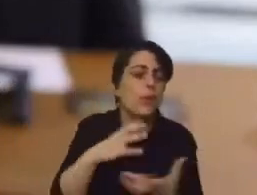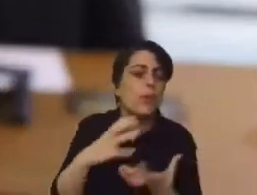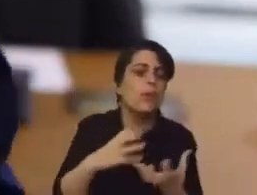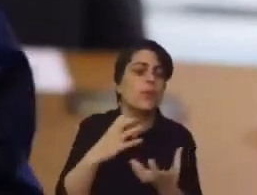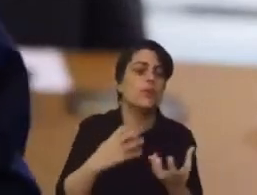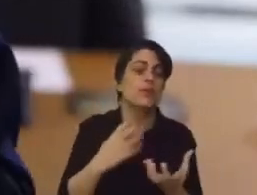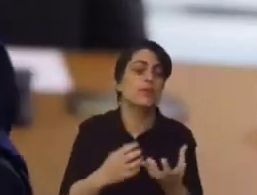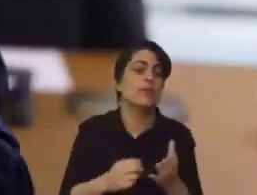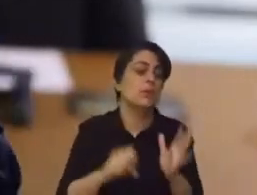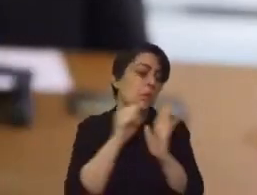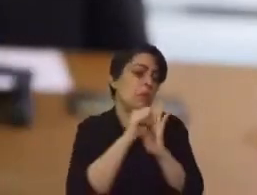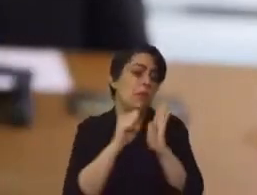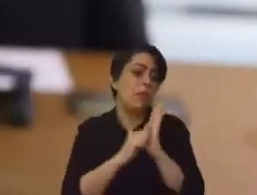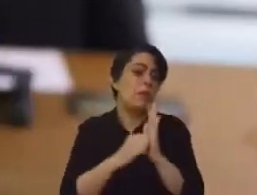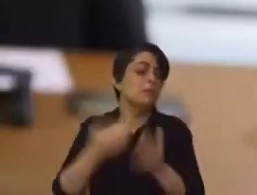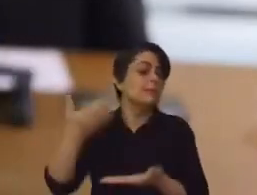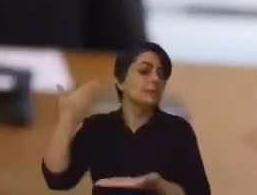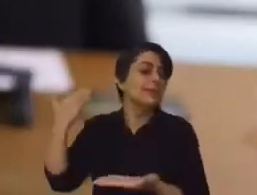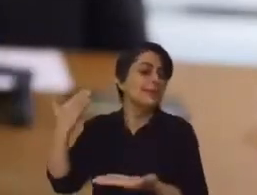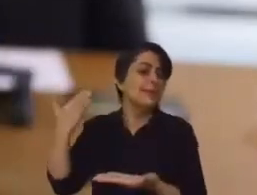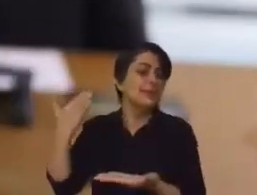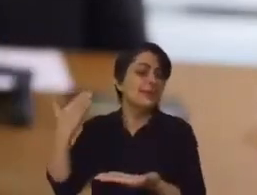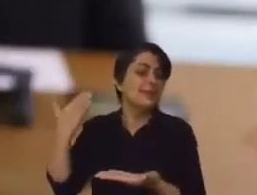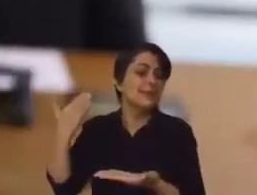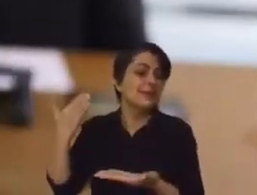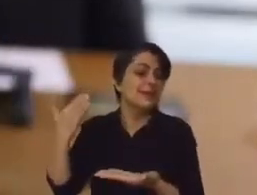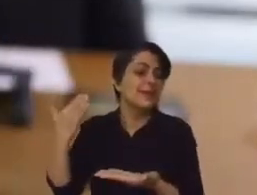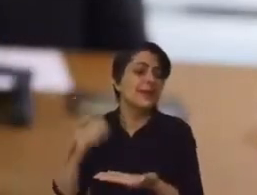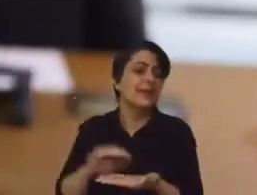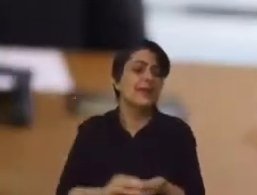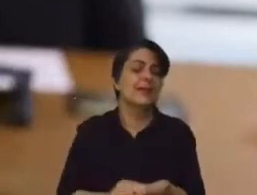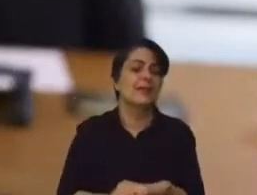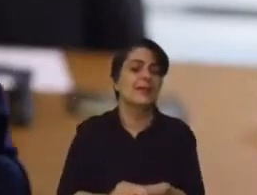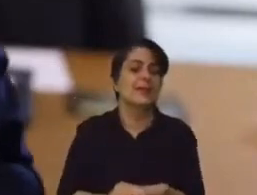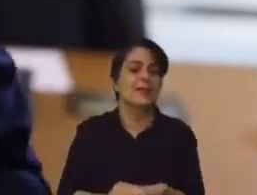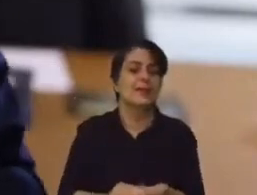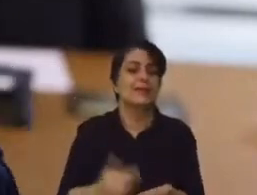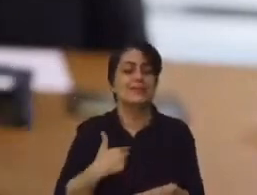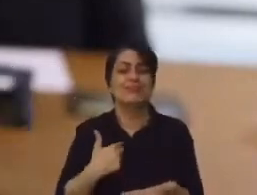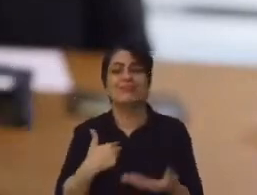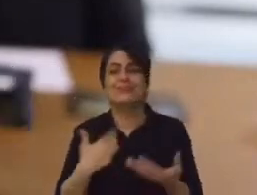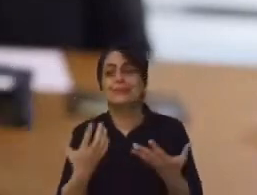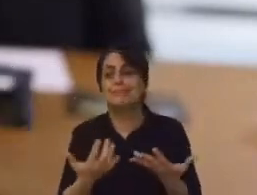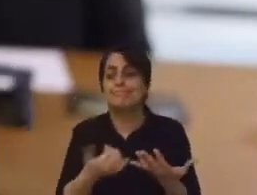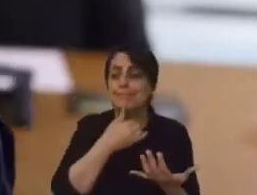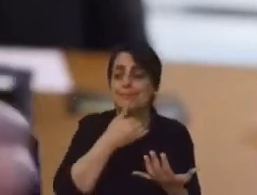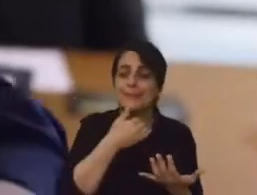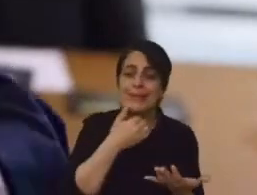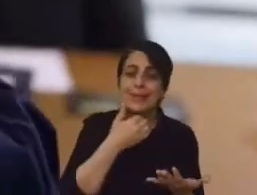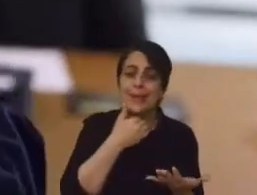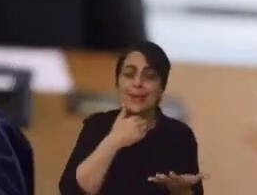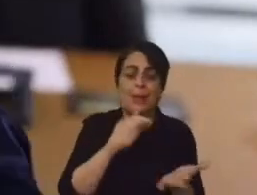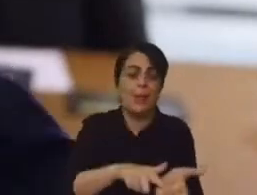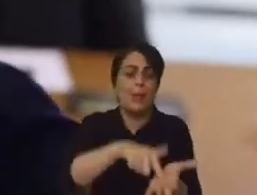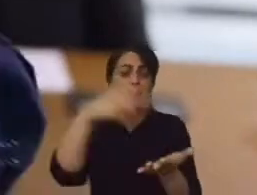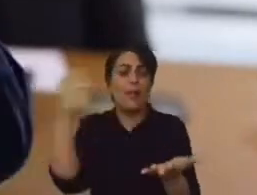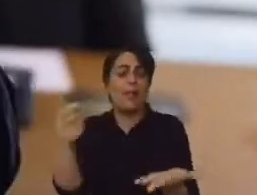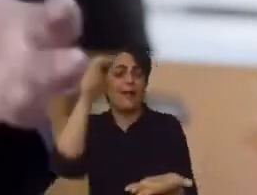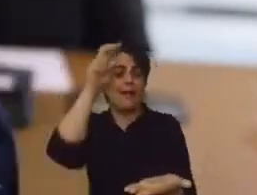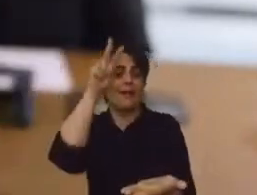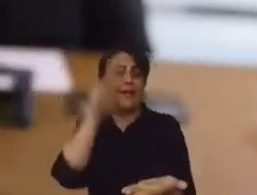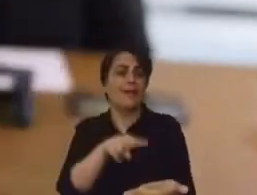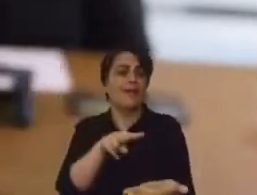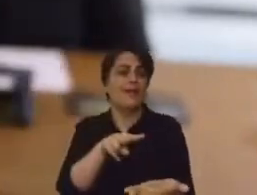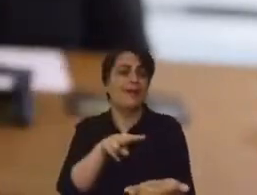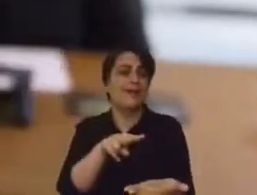seja, tudo isso está sendo consumido. E é com uma certa tristeza que eu vejo nos jornais, aumentou a riqueza, a